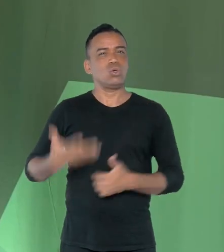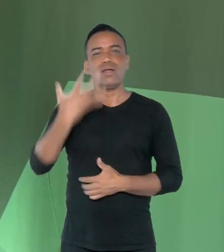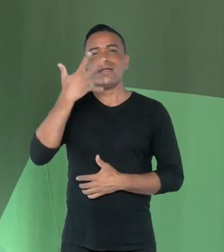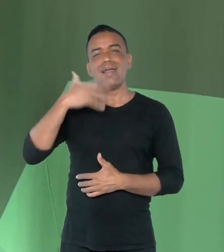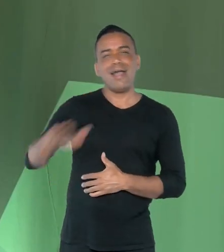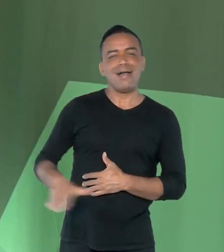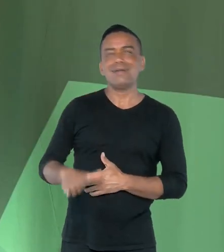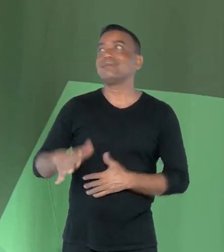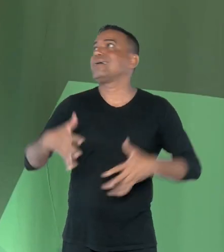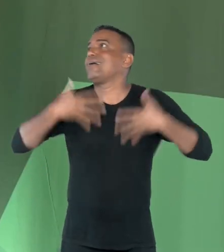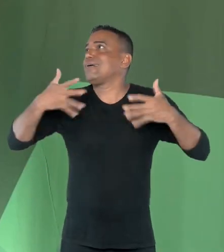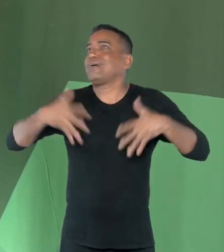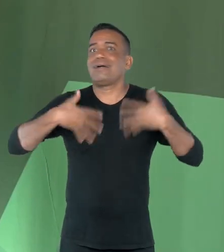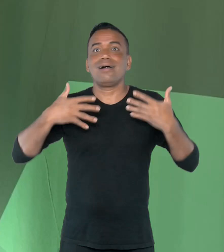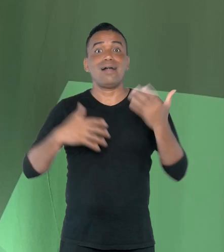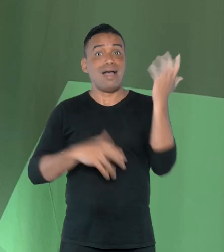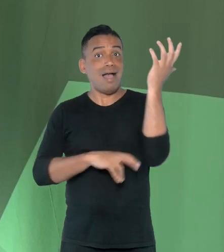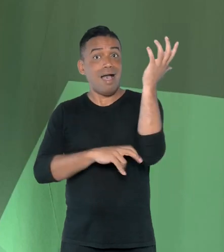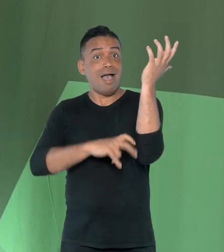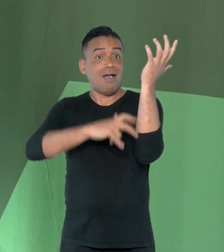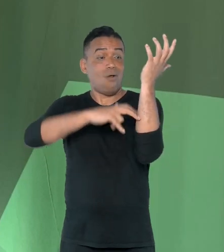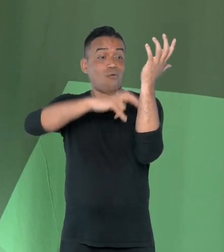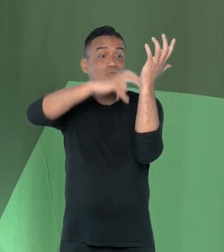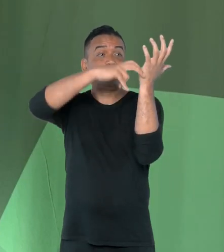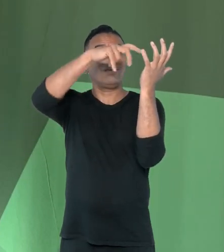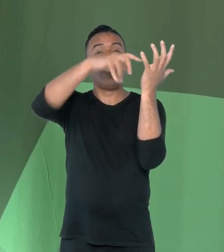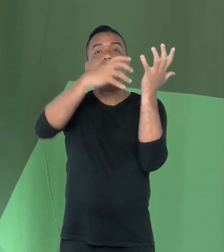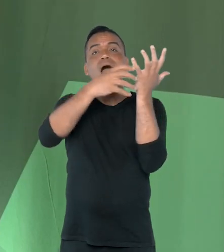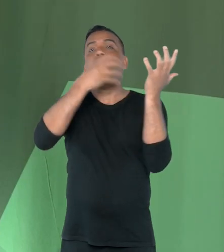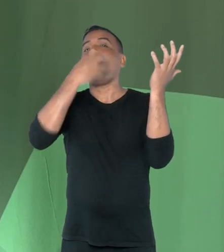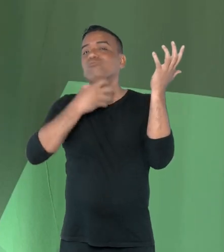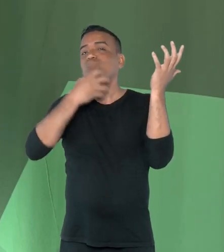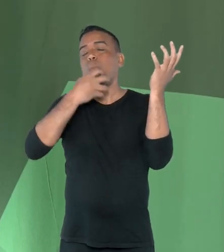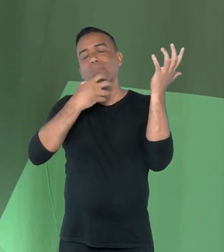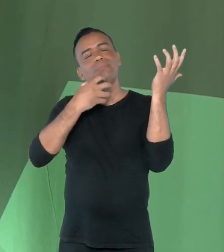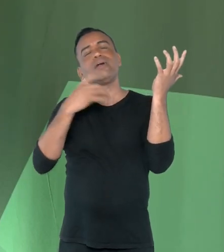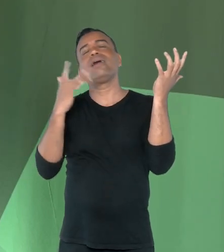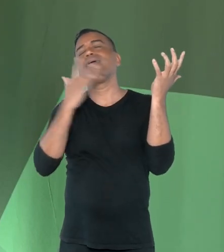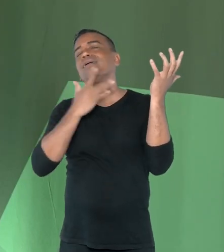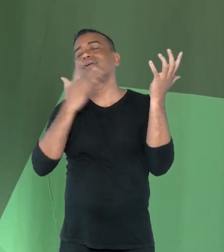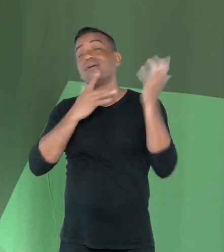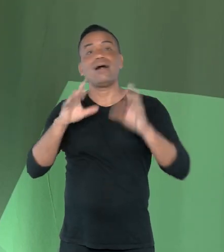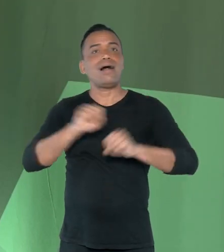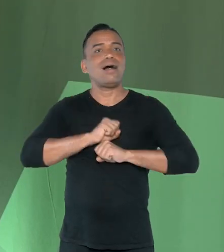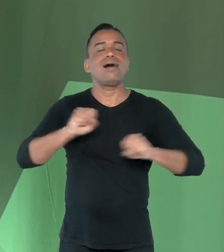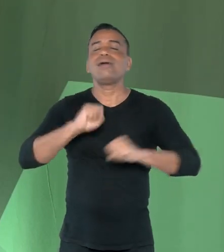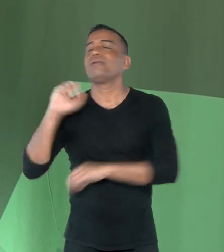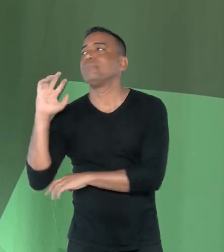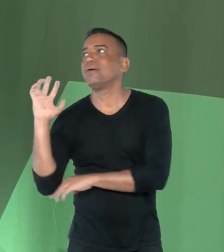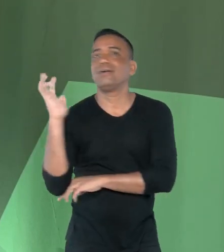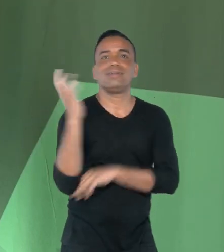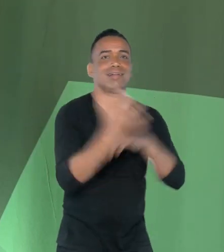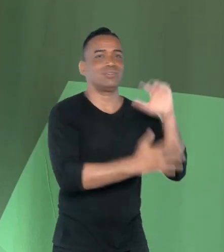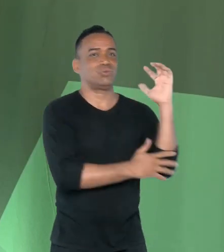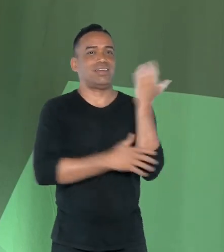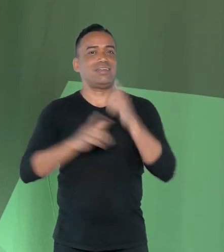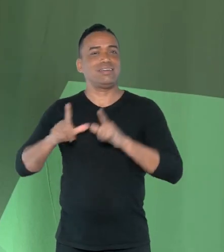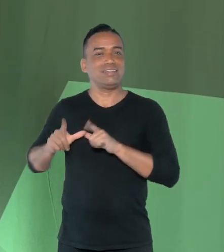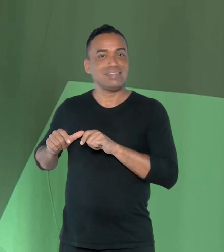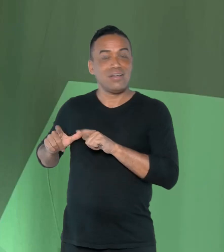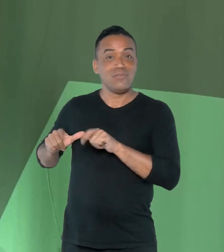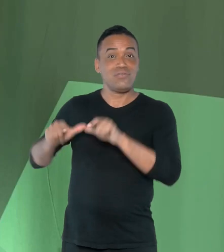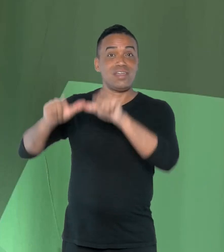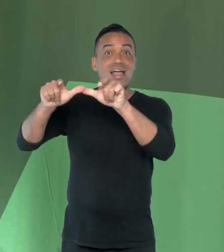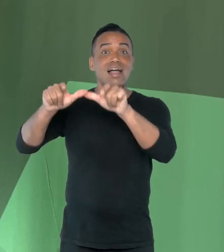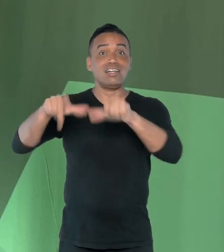maior diversão era subir em árvores e comer fruta do pé. Amante da natureza, das viagens e